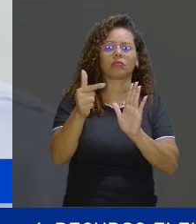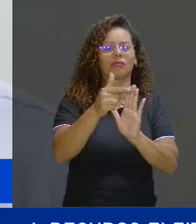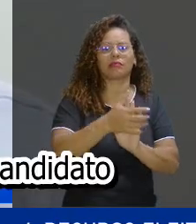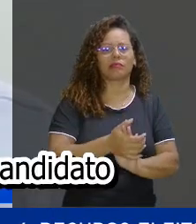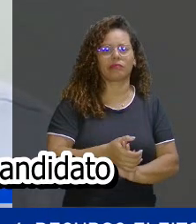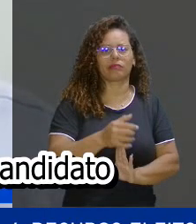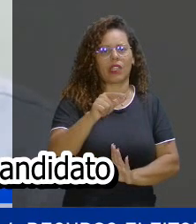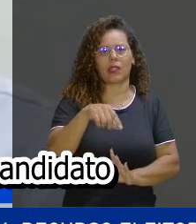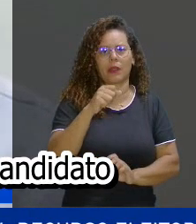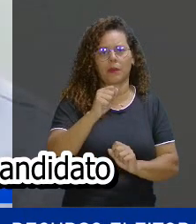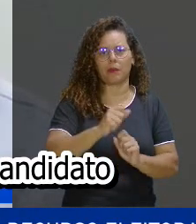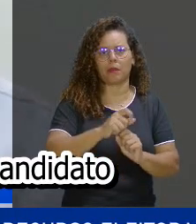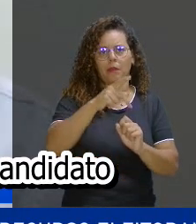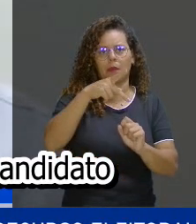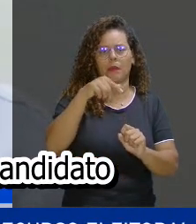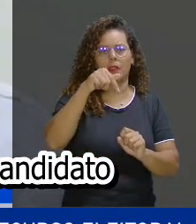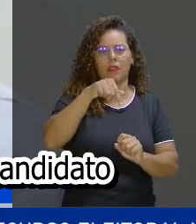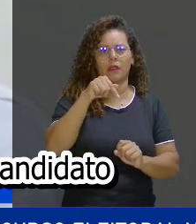do Amapá é de